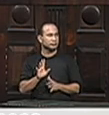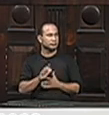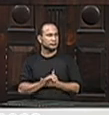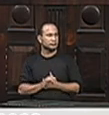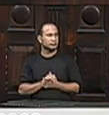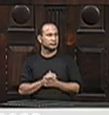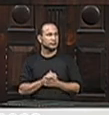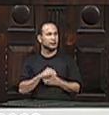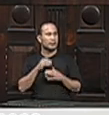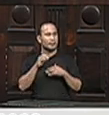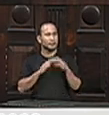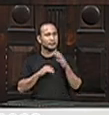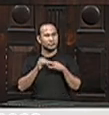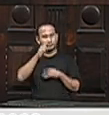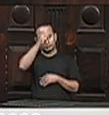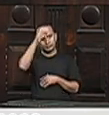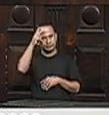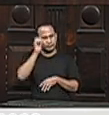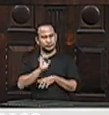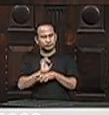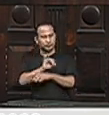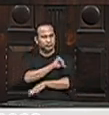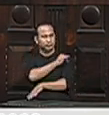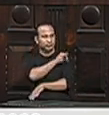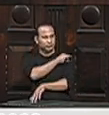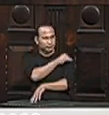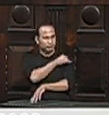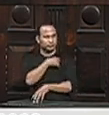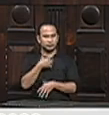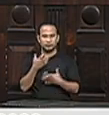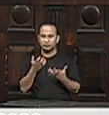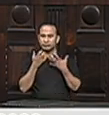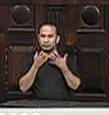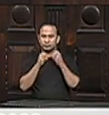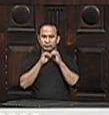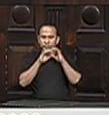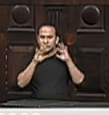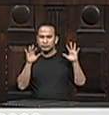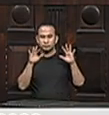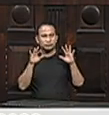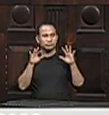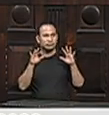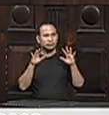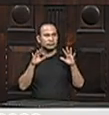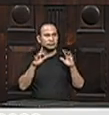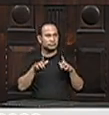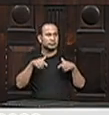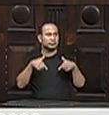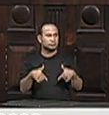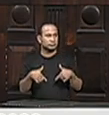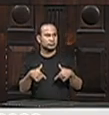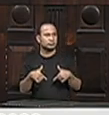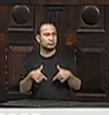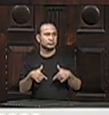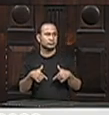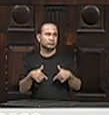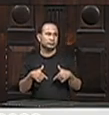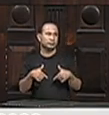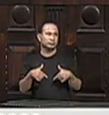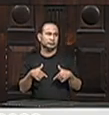realidade da população do Estado do Rio de Janeiro. Ele está totalmente